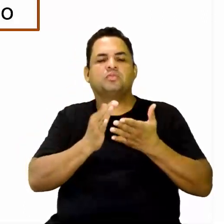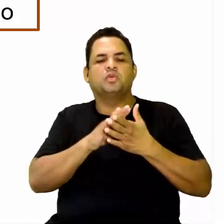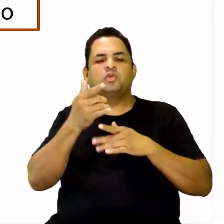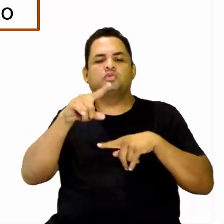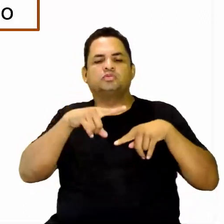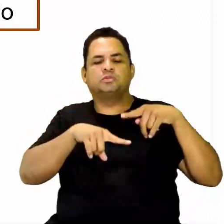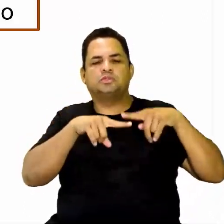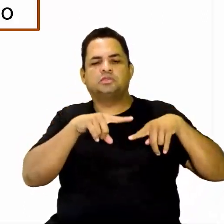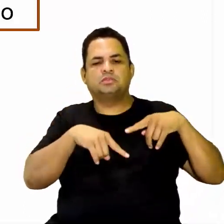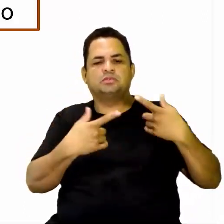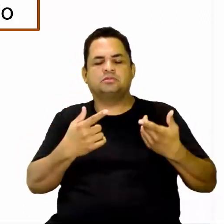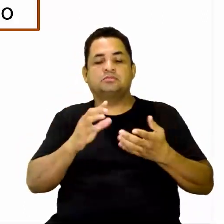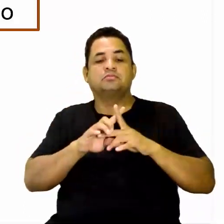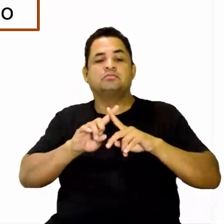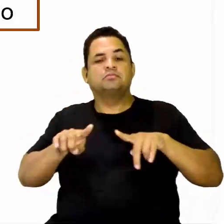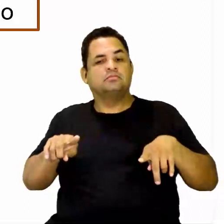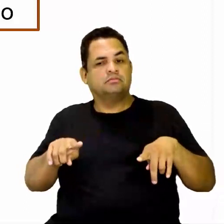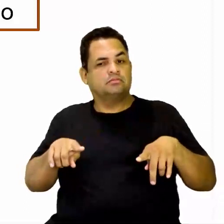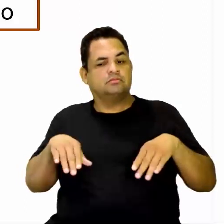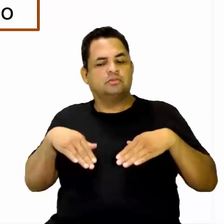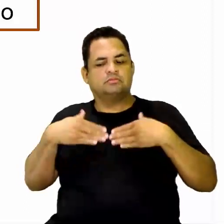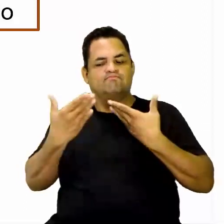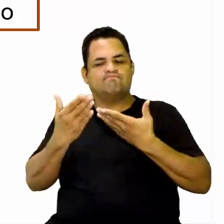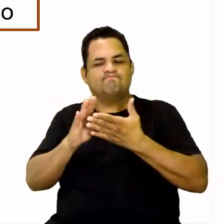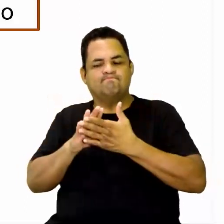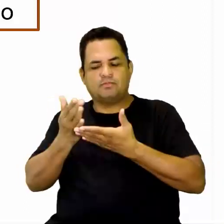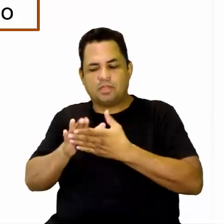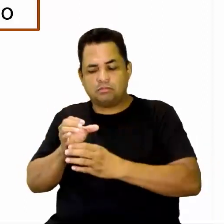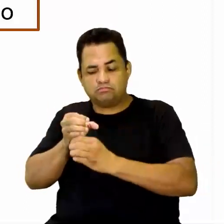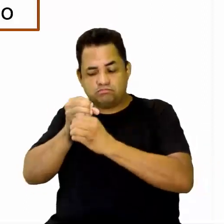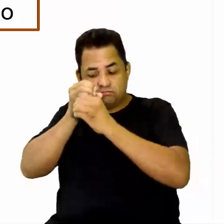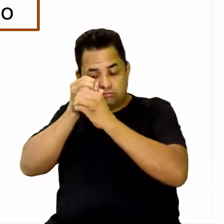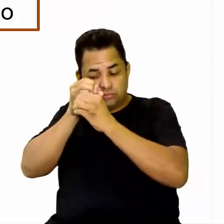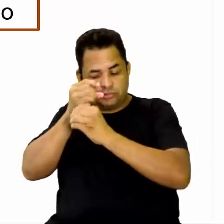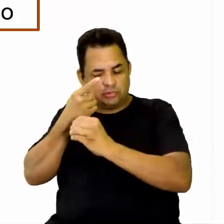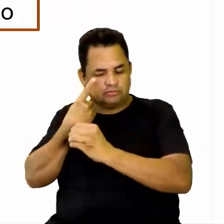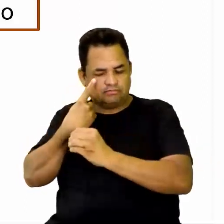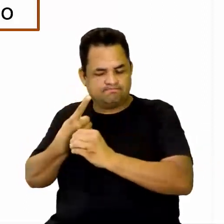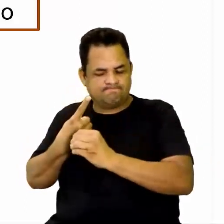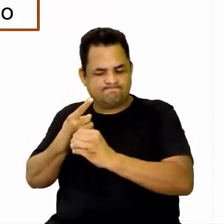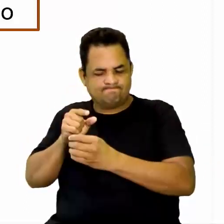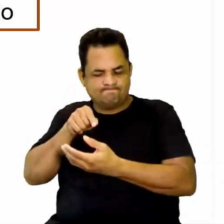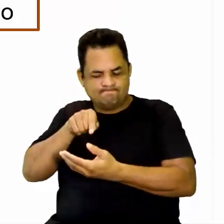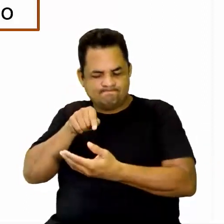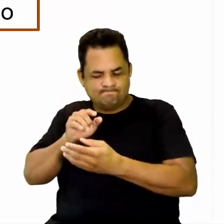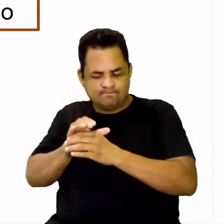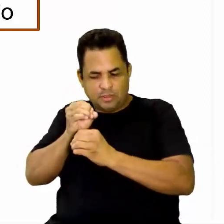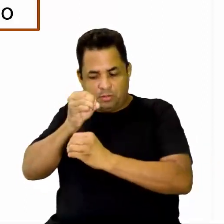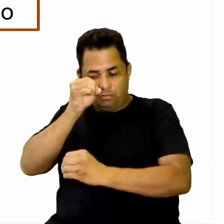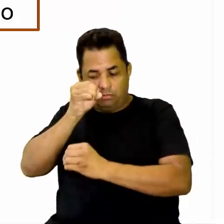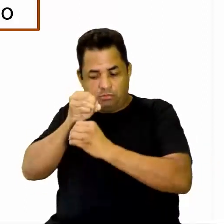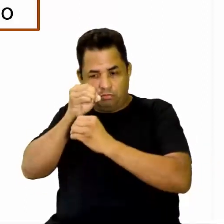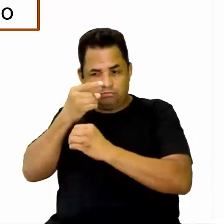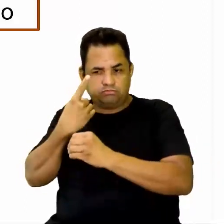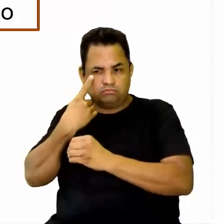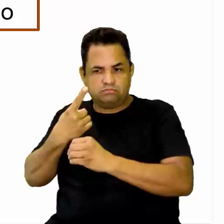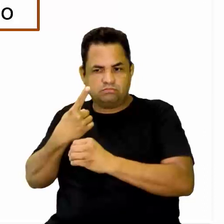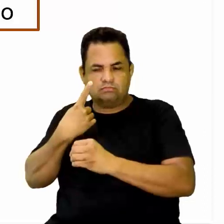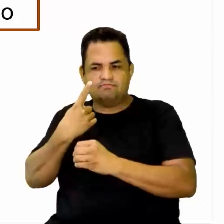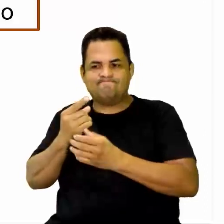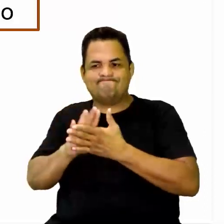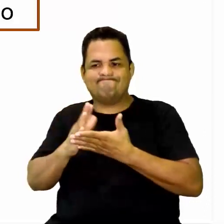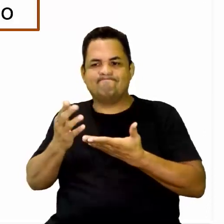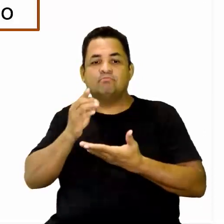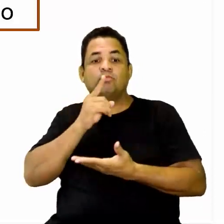componentes. Porém, quando você coloca uma amostra de sangue no microscópio, olha o